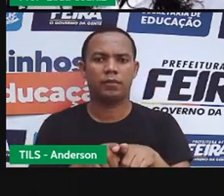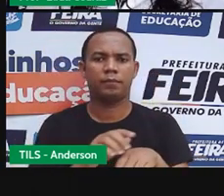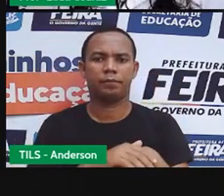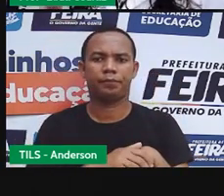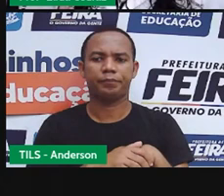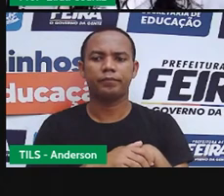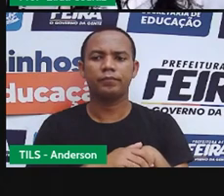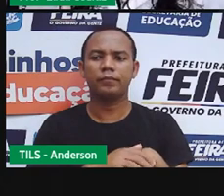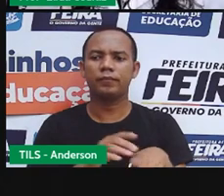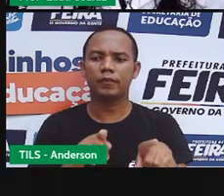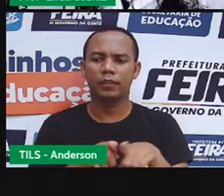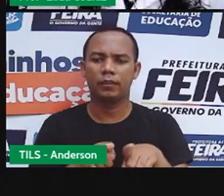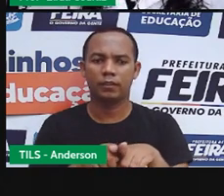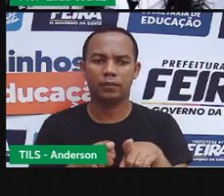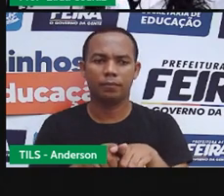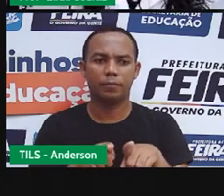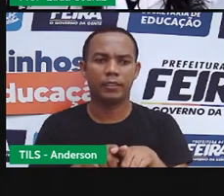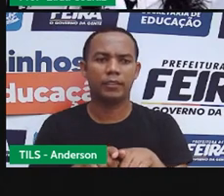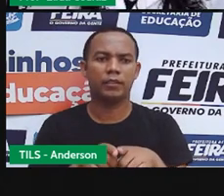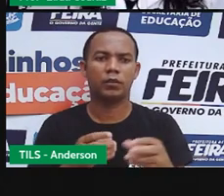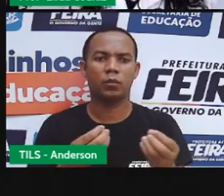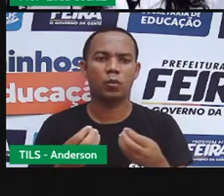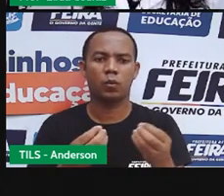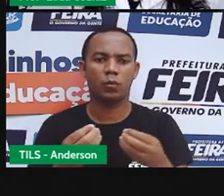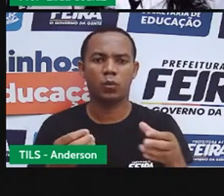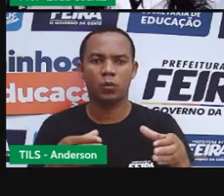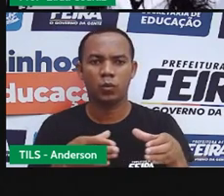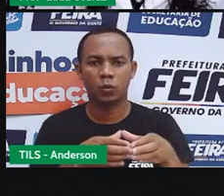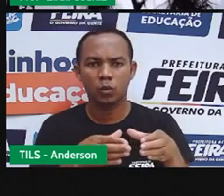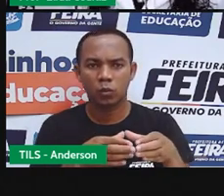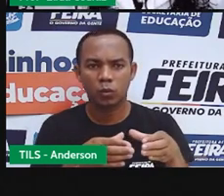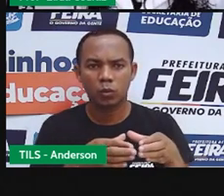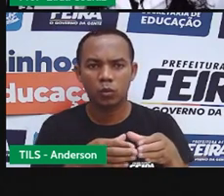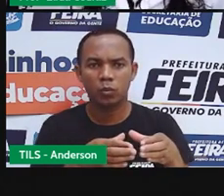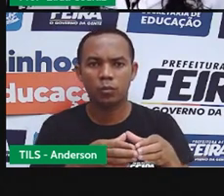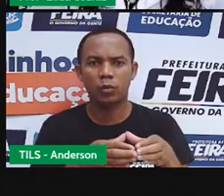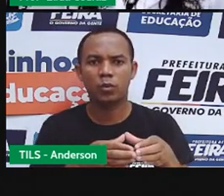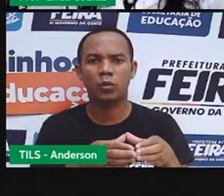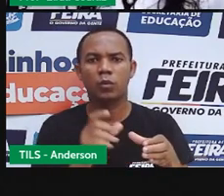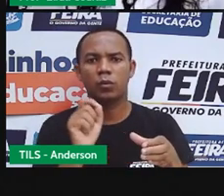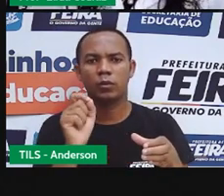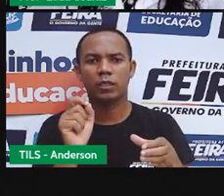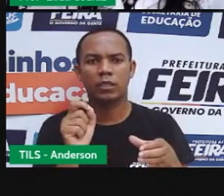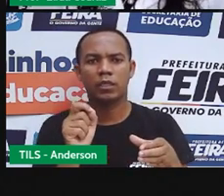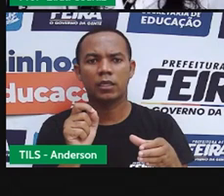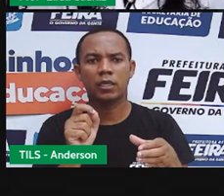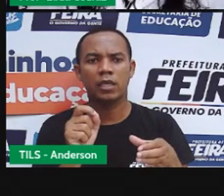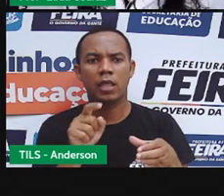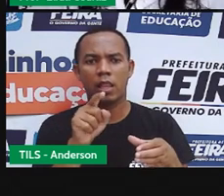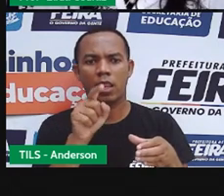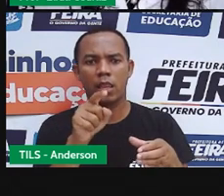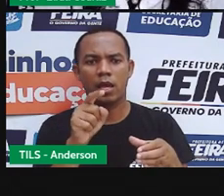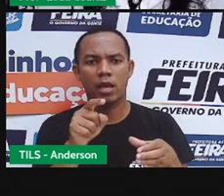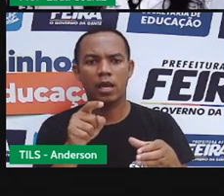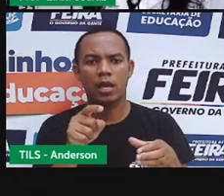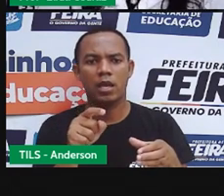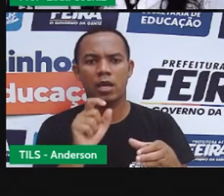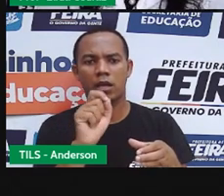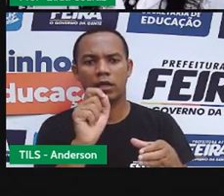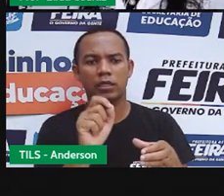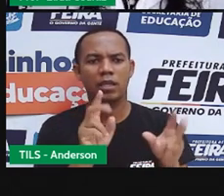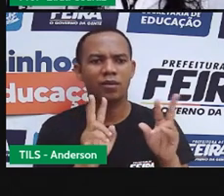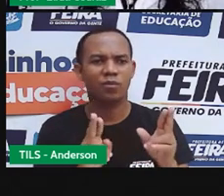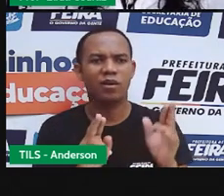representada. Existe a FUNAI, a Fundação Nacional do Índio, que é um